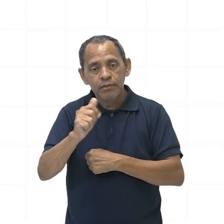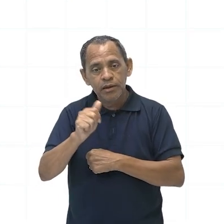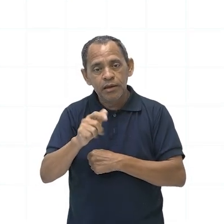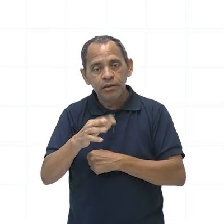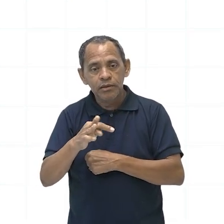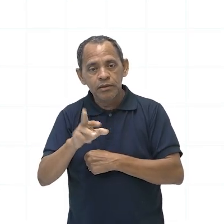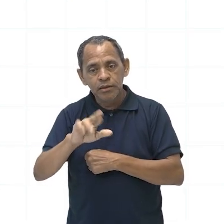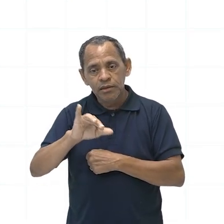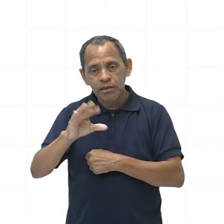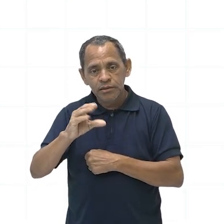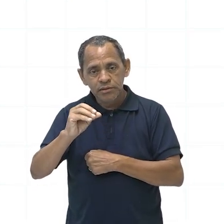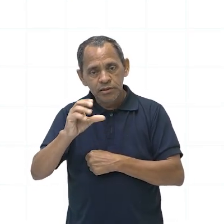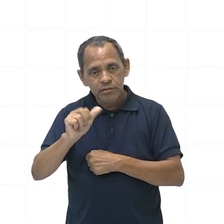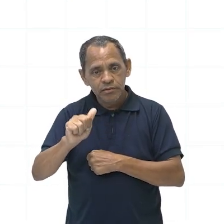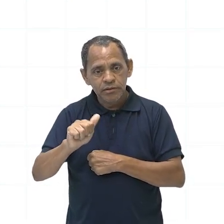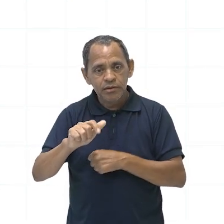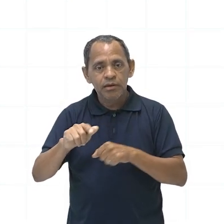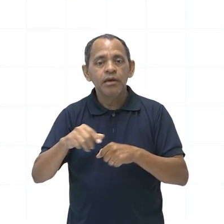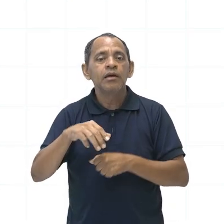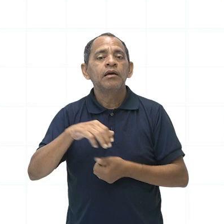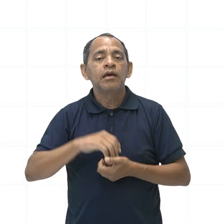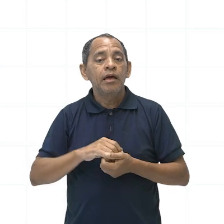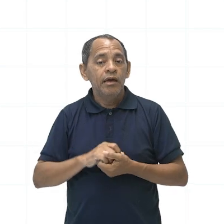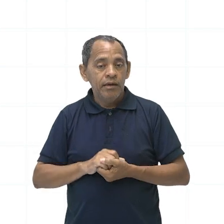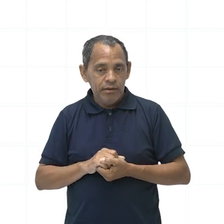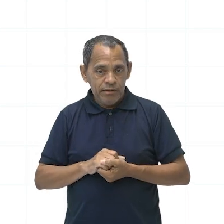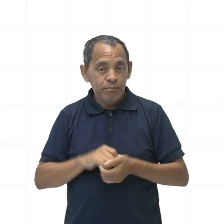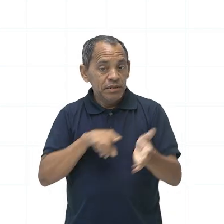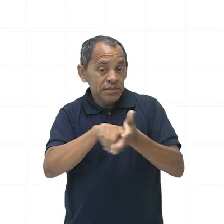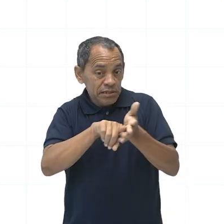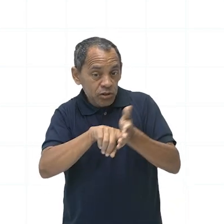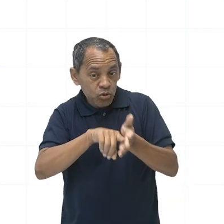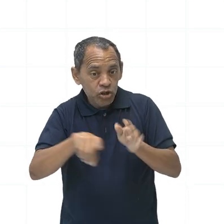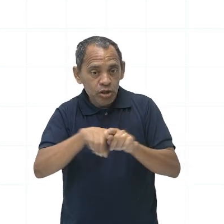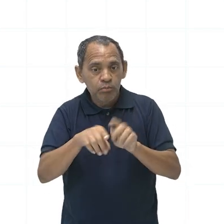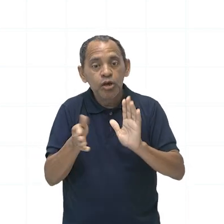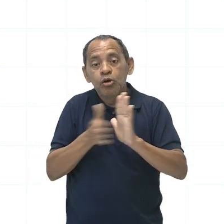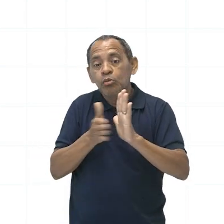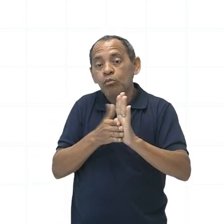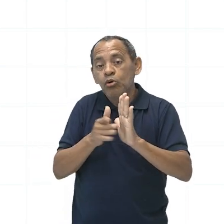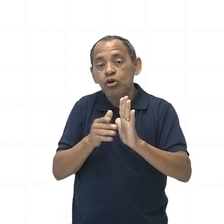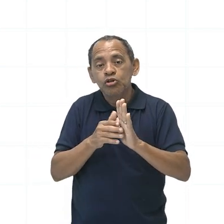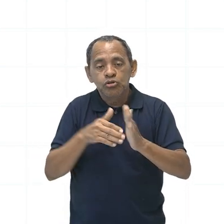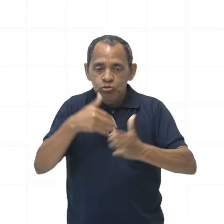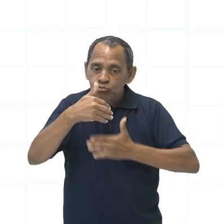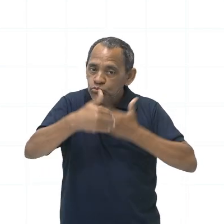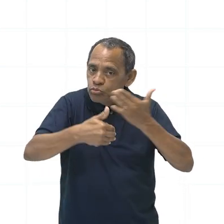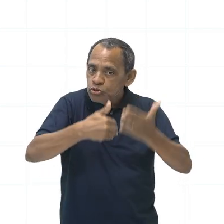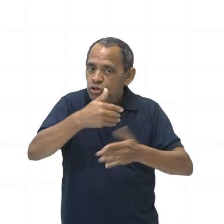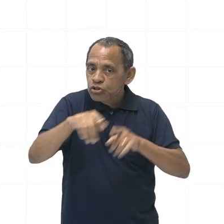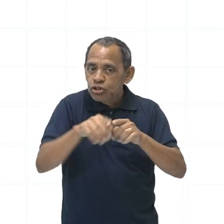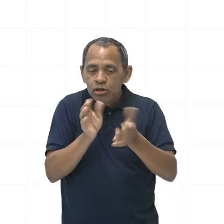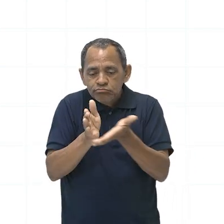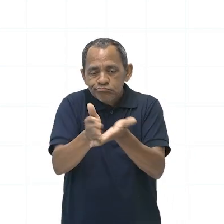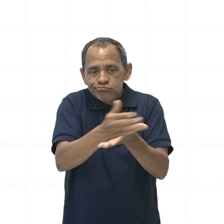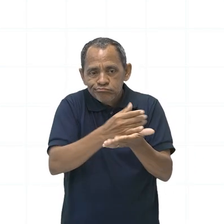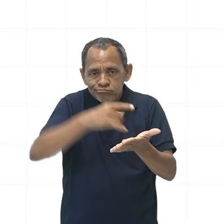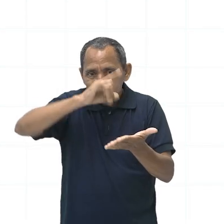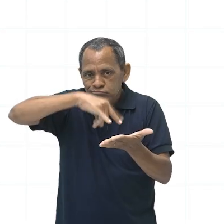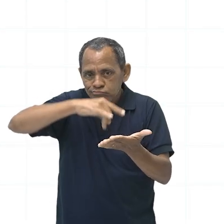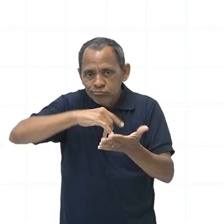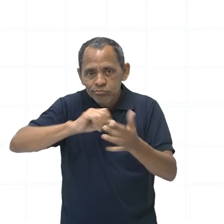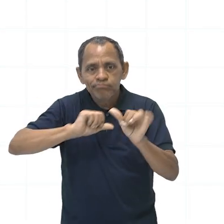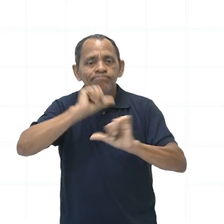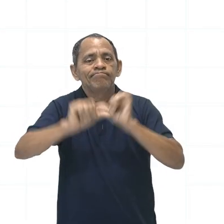Mello, justamente, que é a historiadora, que foi, né, quem se propôs a fazer esse processo de recuperar documentos e transformá-los